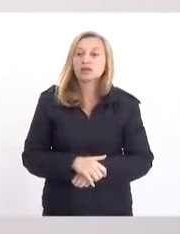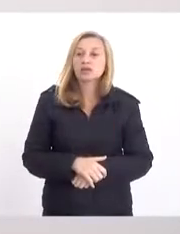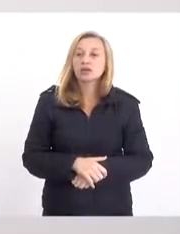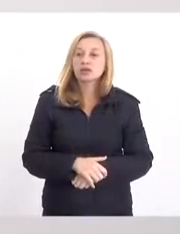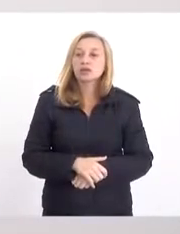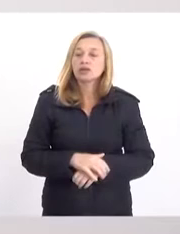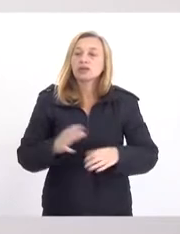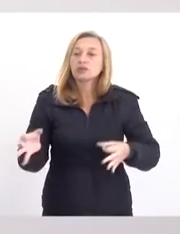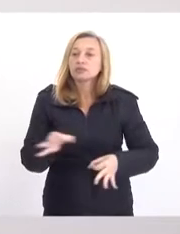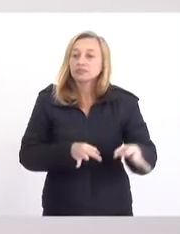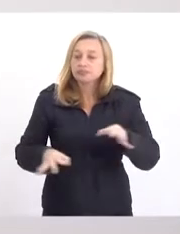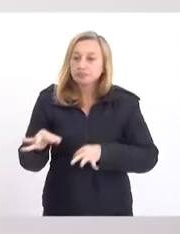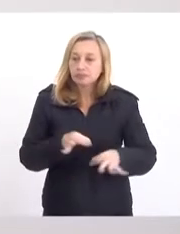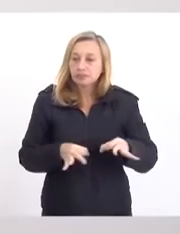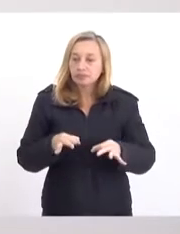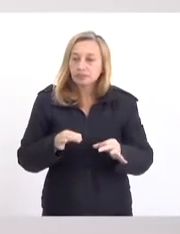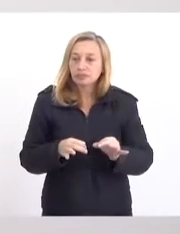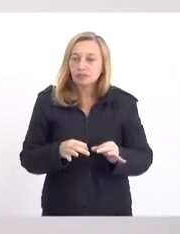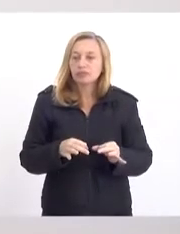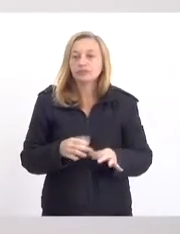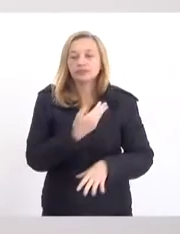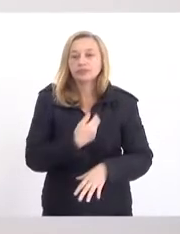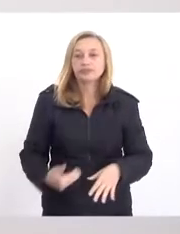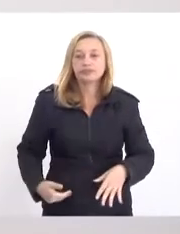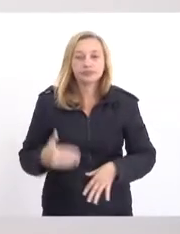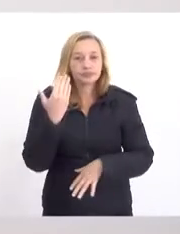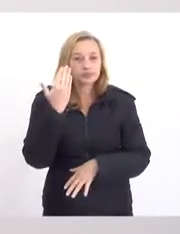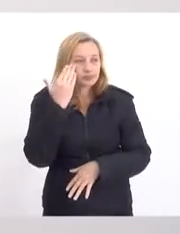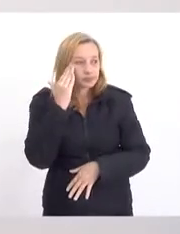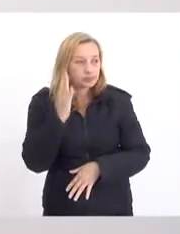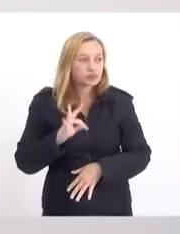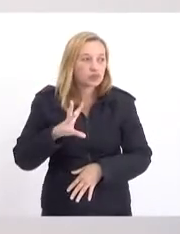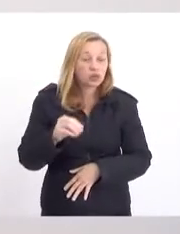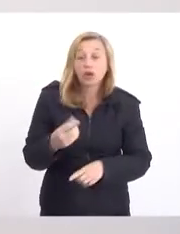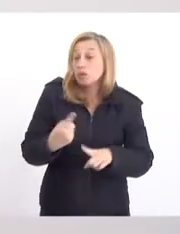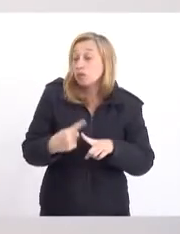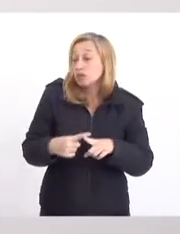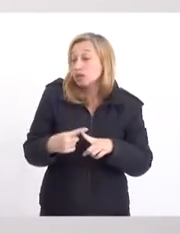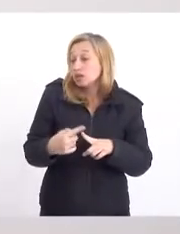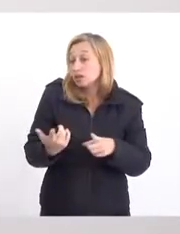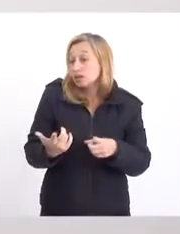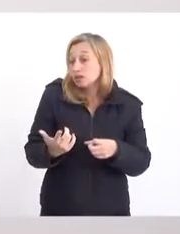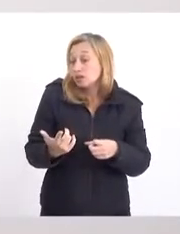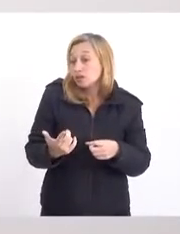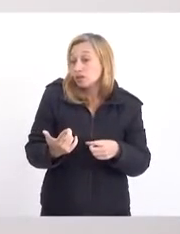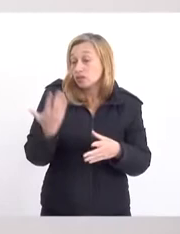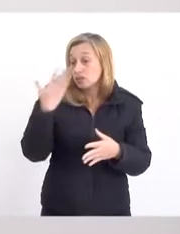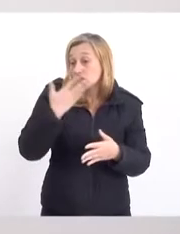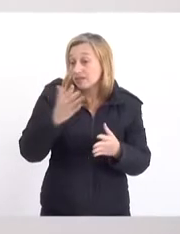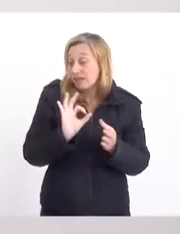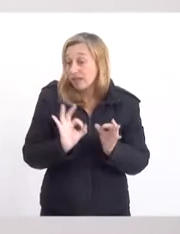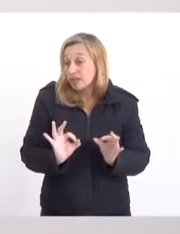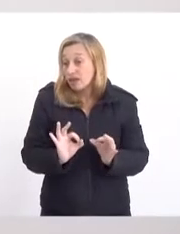dos planos do governo. Senão, serão letras mortas. A gente falou aqui, e o senhor